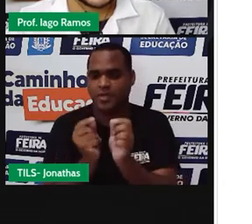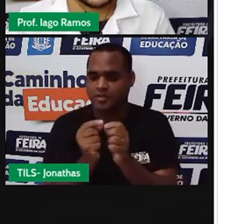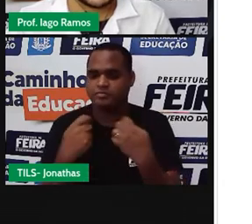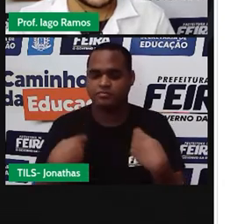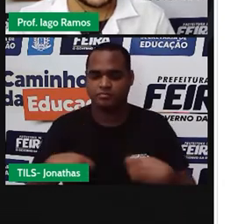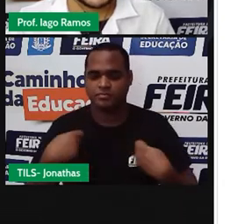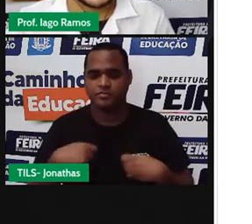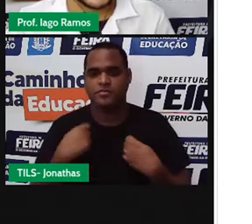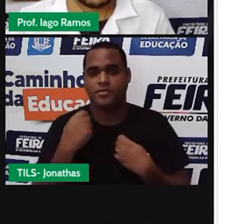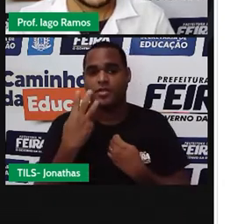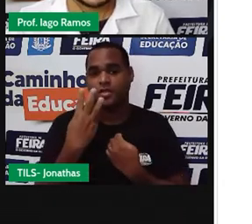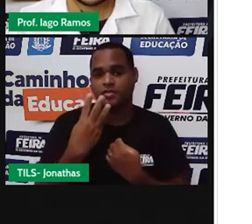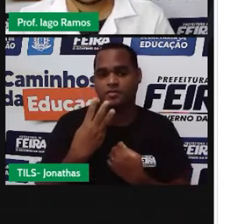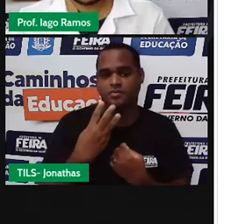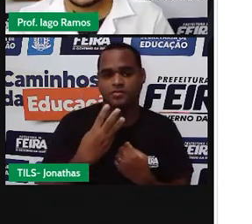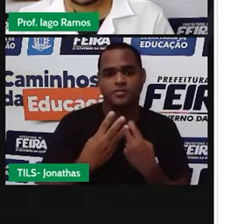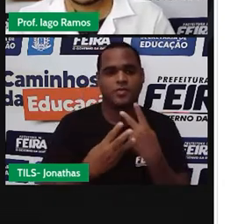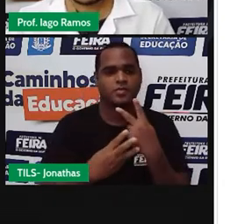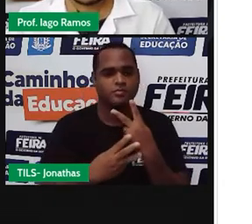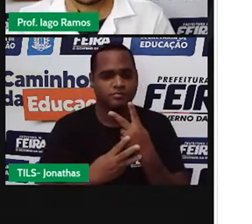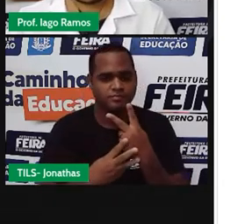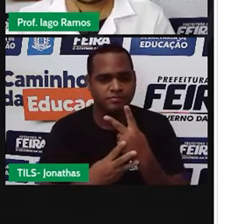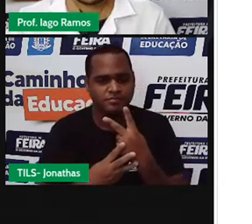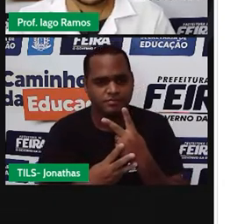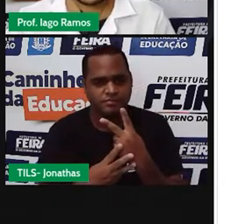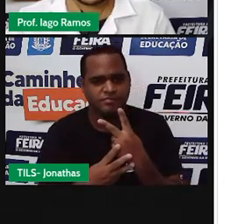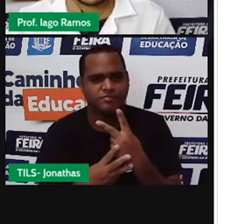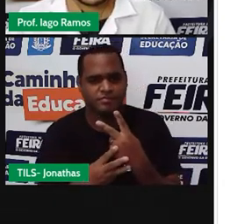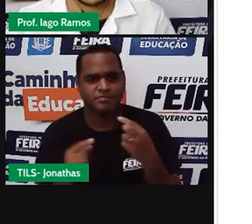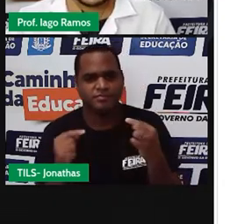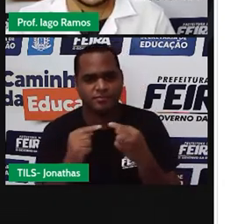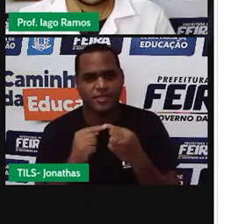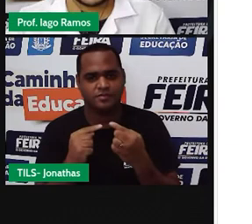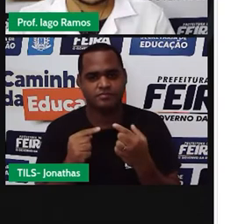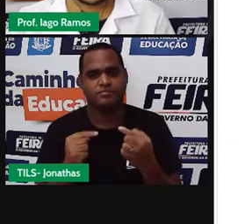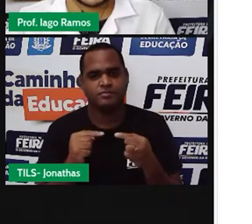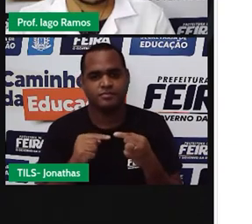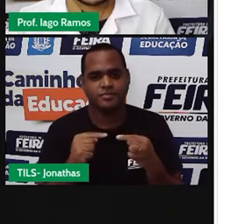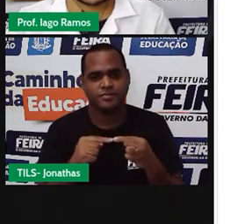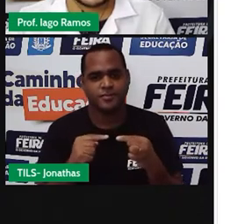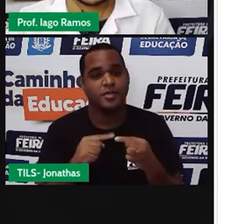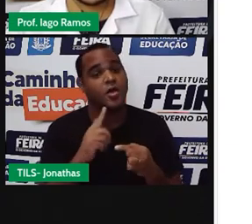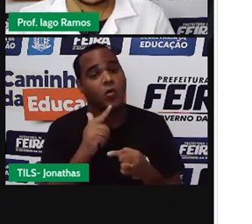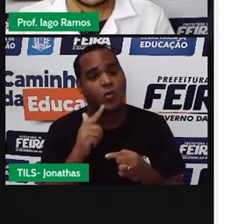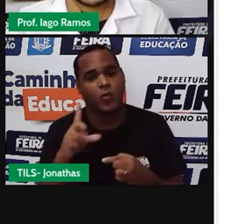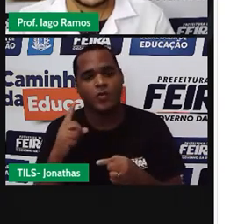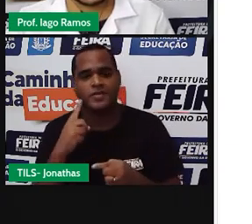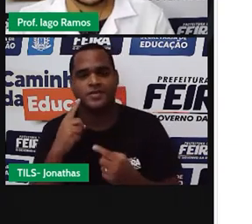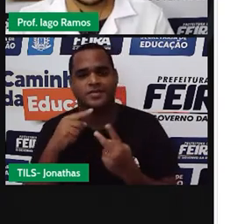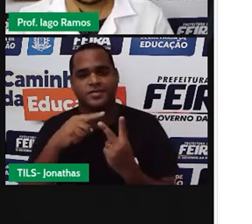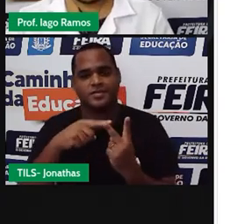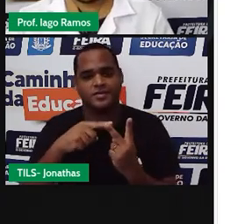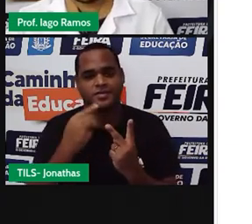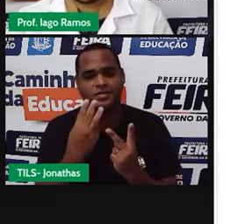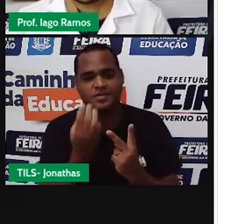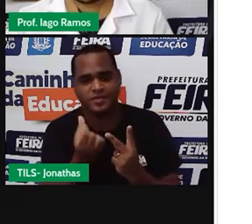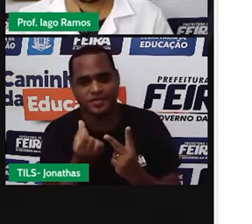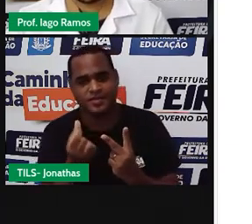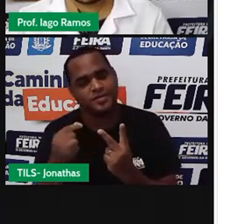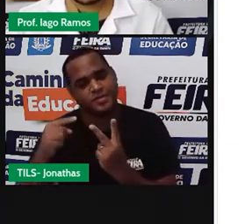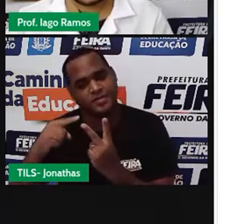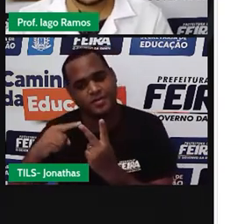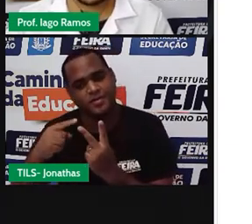3 elevado a 2 quero a potência Oi e o resultado das raízes quadradas aqui